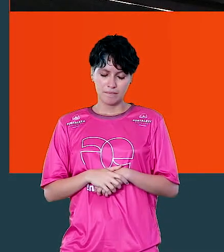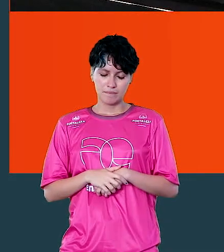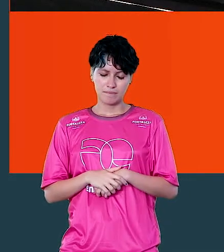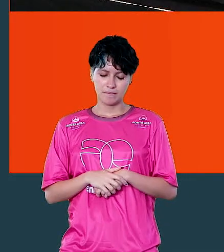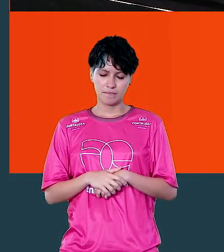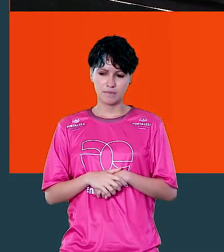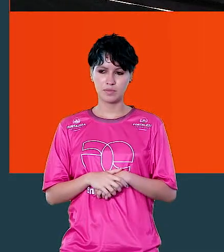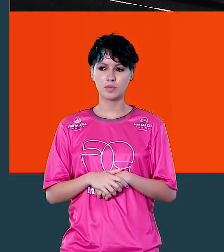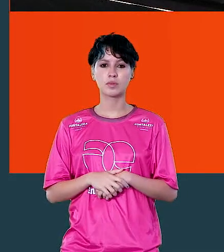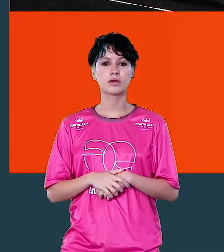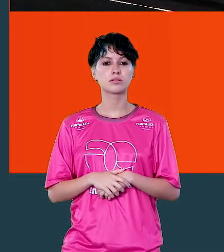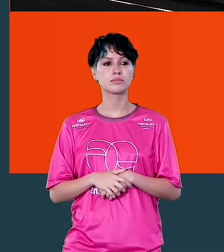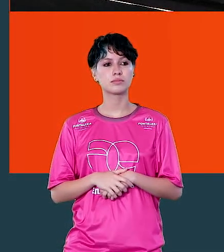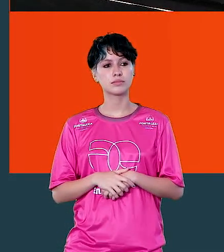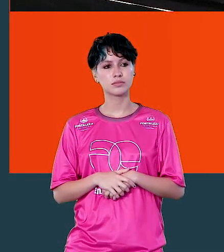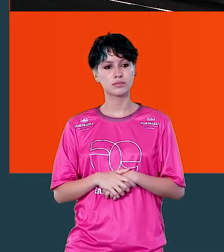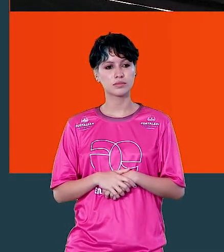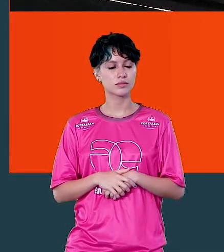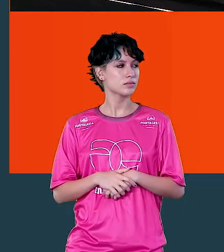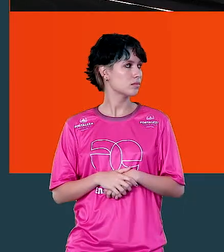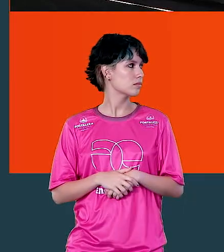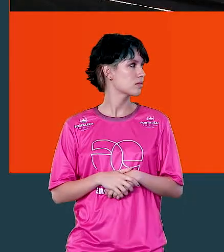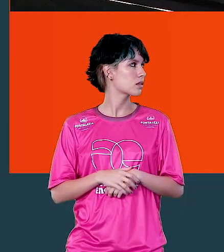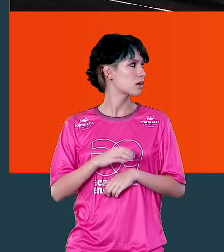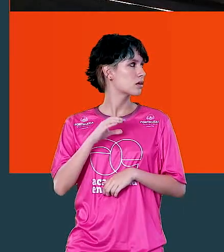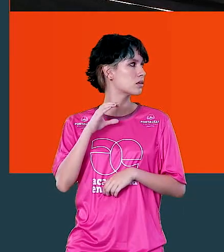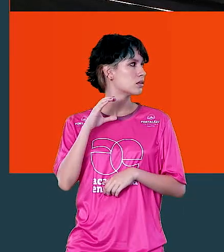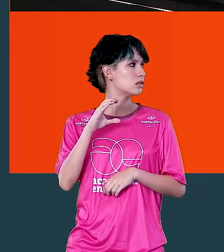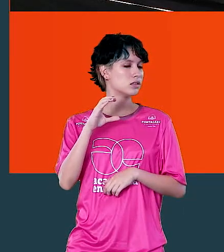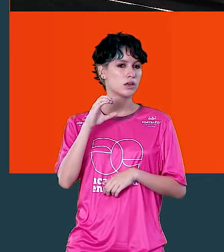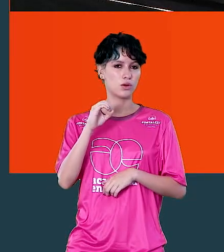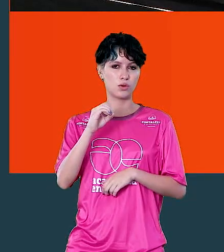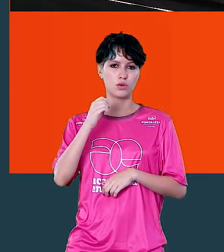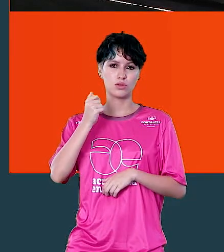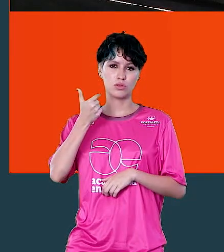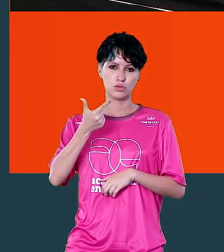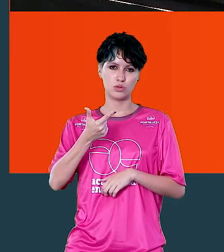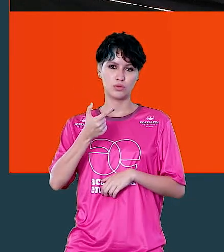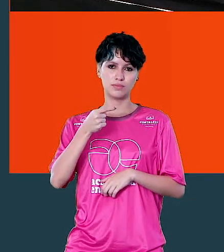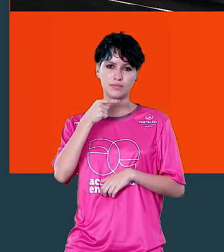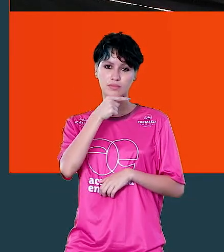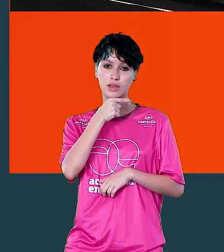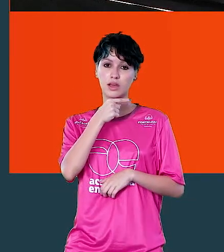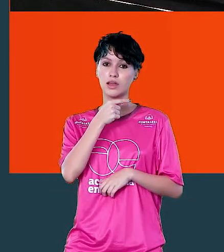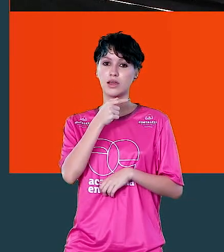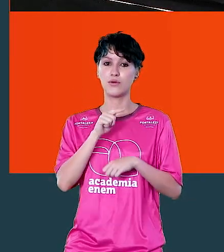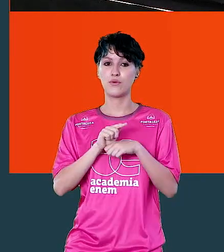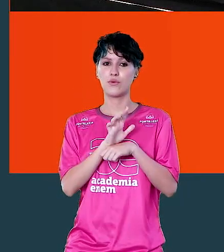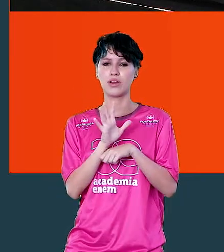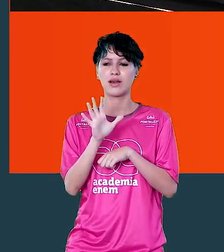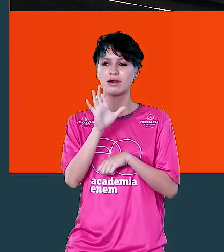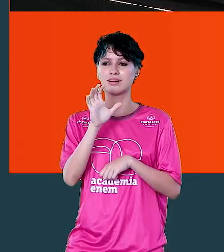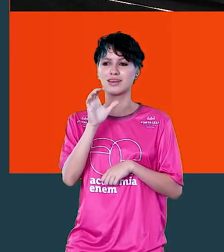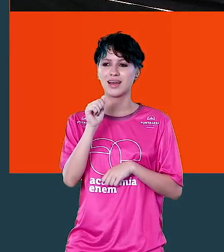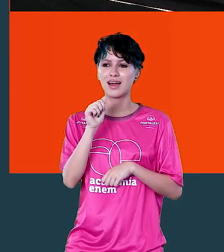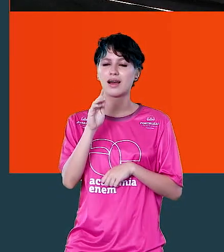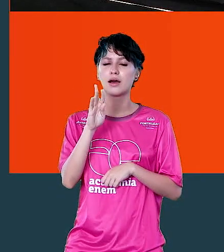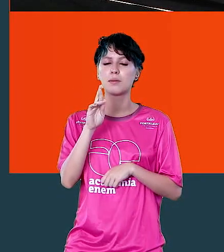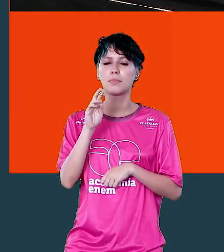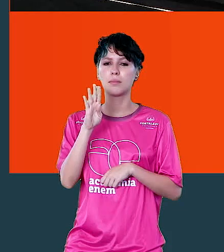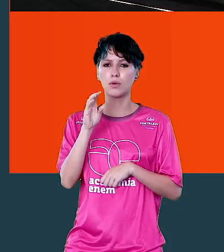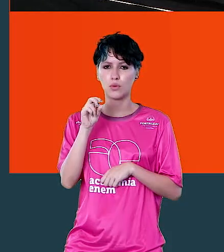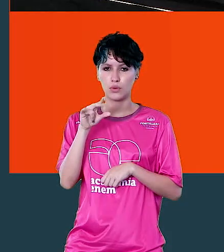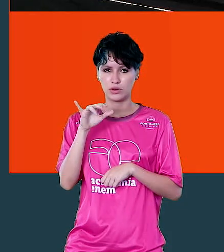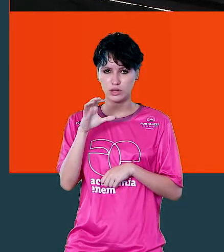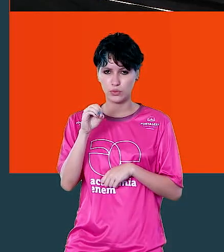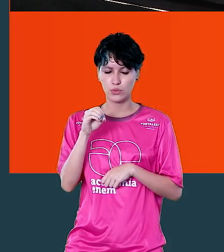Substância pura composta, CO2. Que elemento químico é esse aí? Gás carbônico, o dióxido de carbono. Olha o